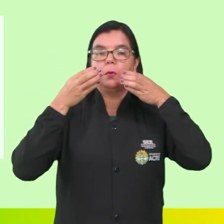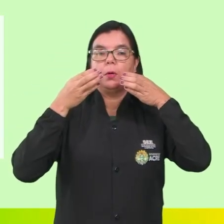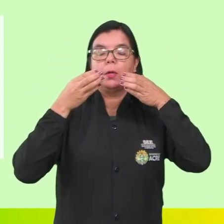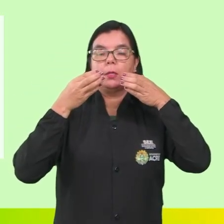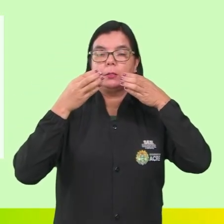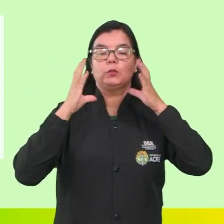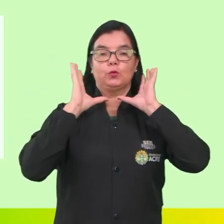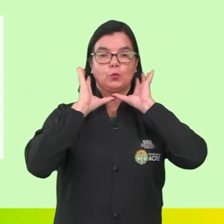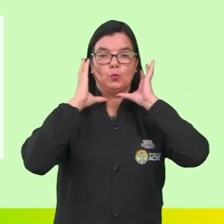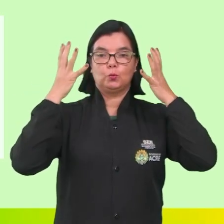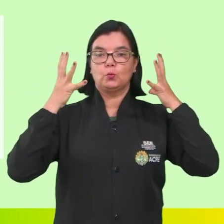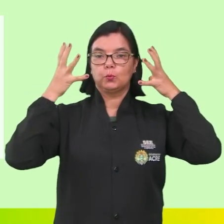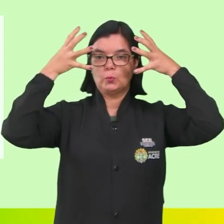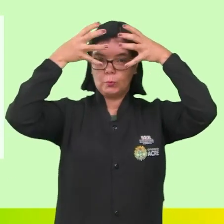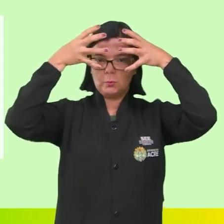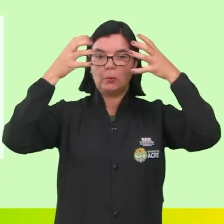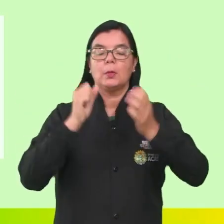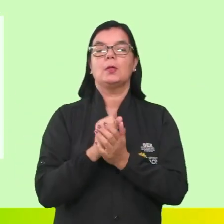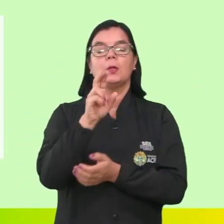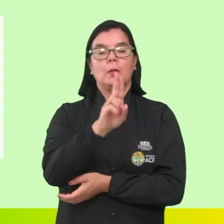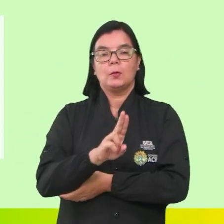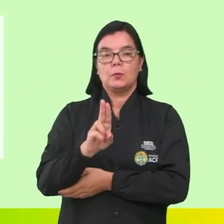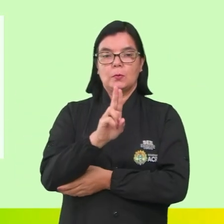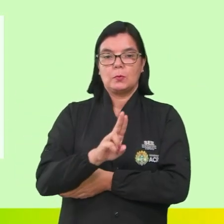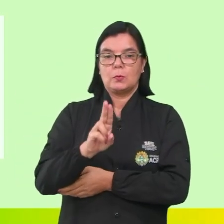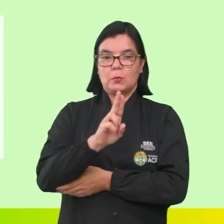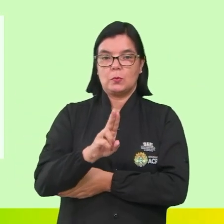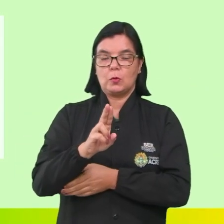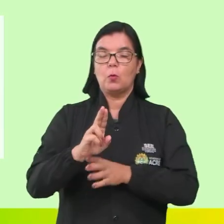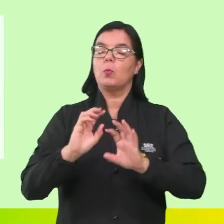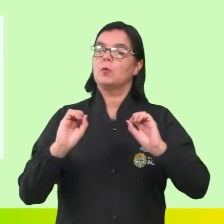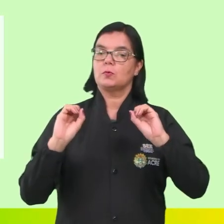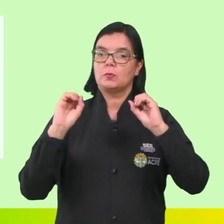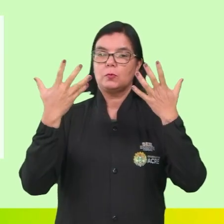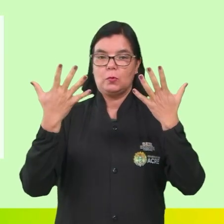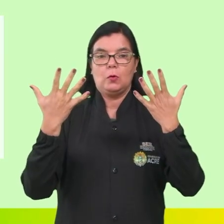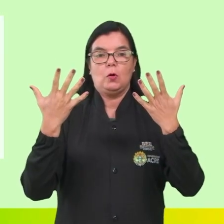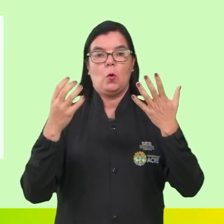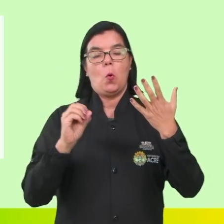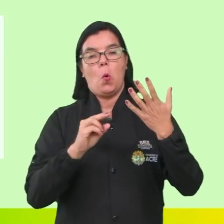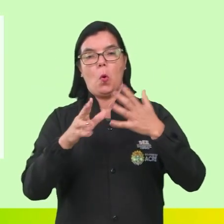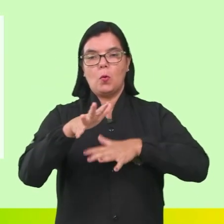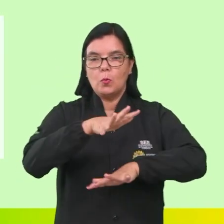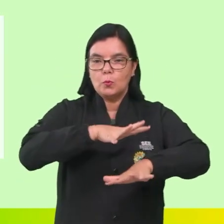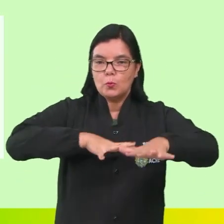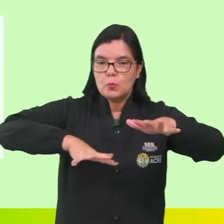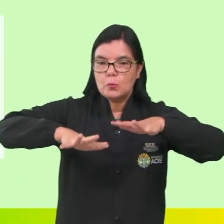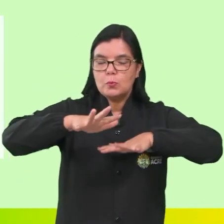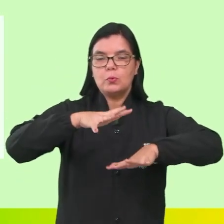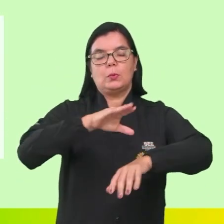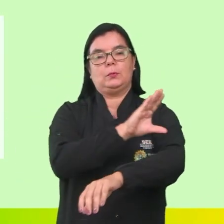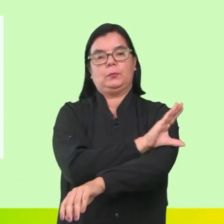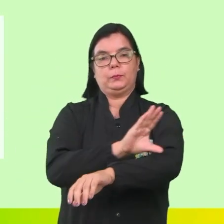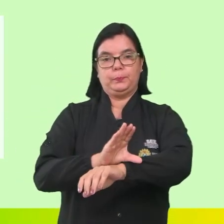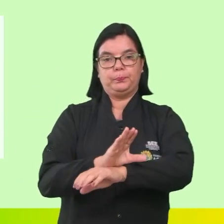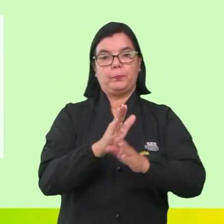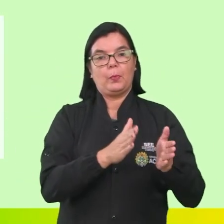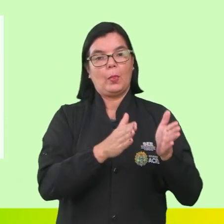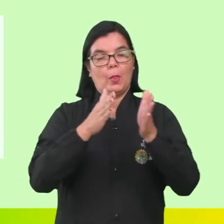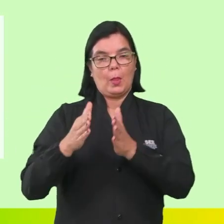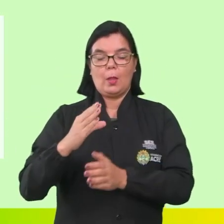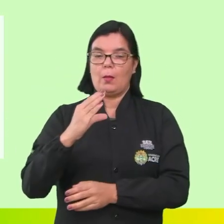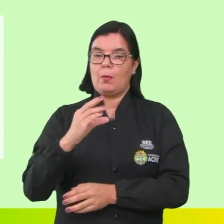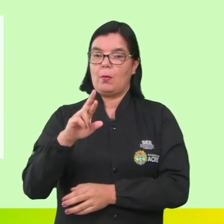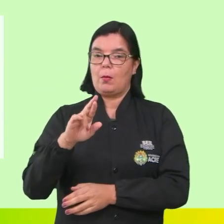a cabeça inteira e são usadas durante cerimônias ou rituais culturais. Já essa chamada